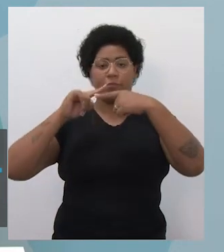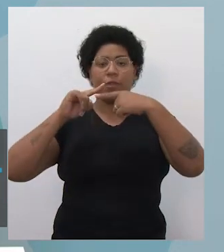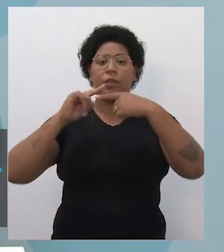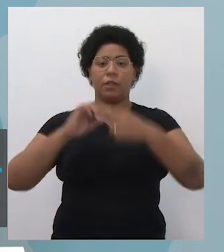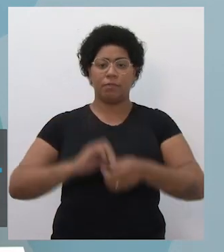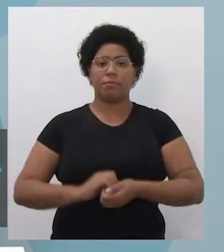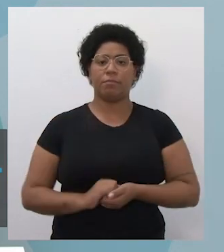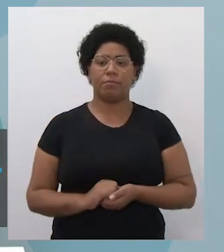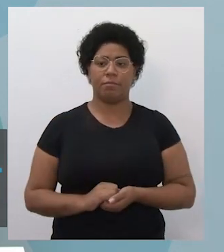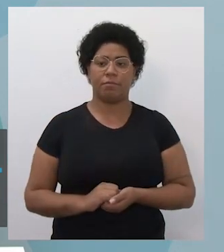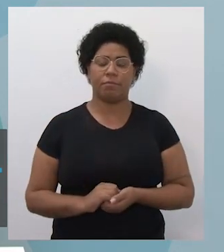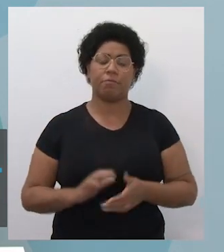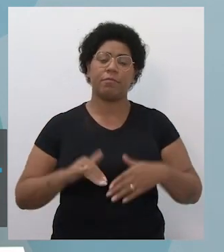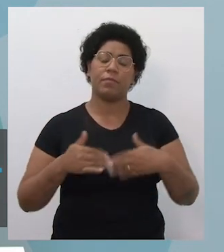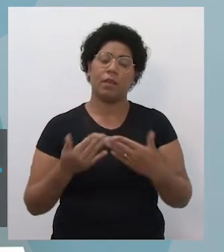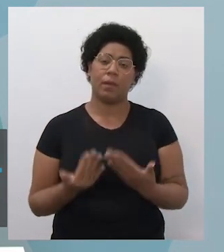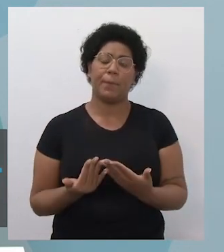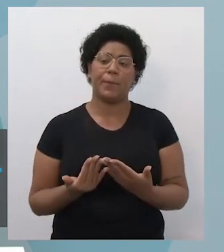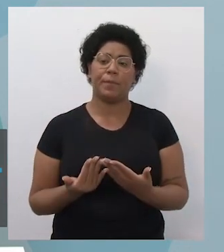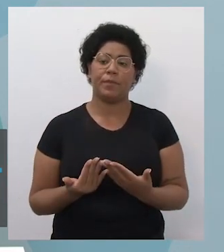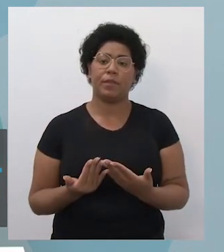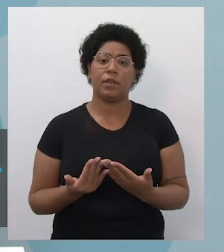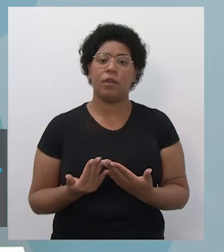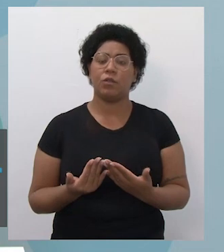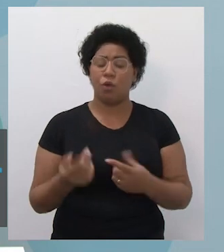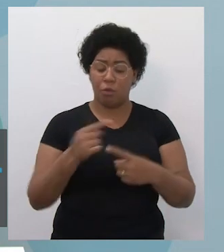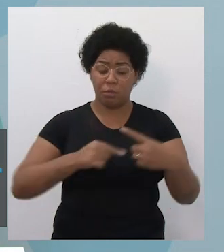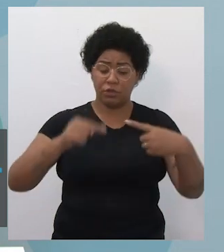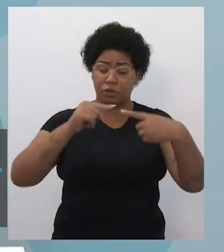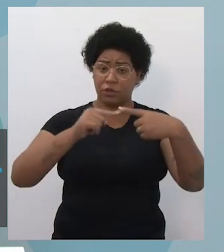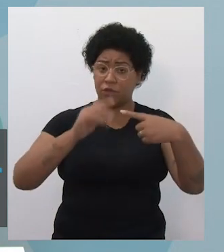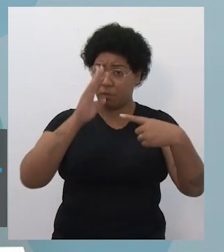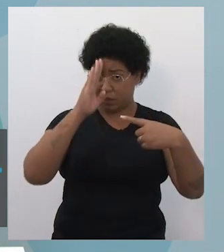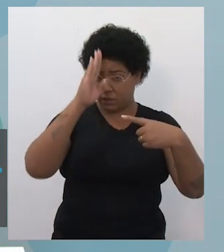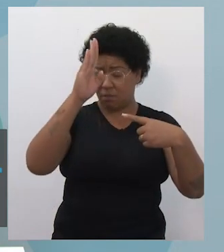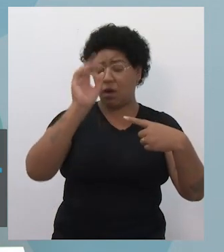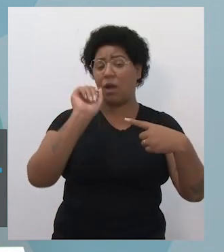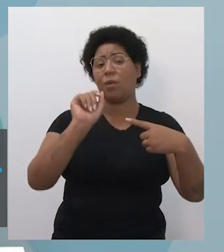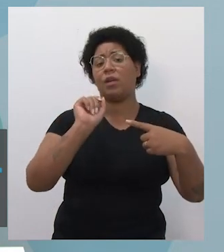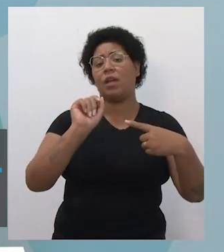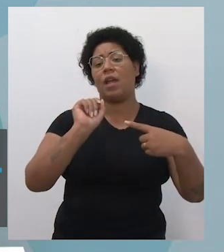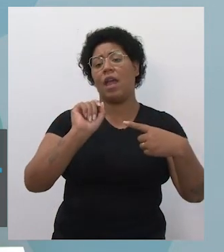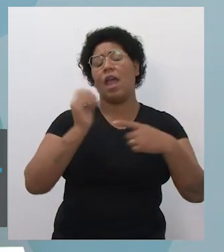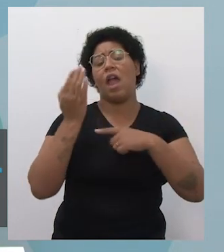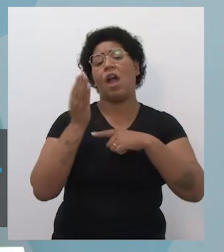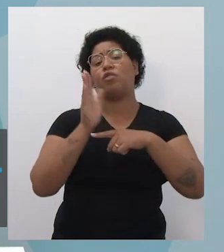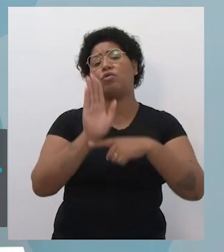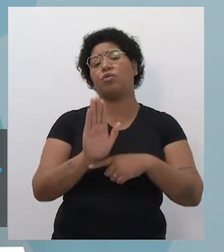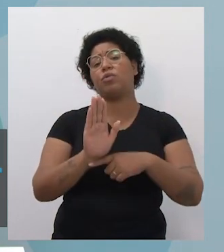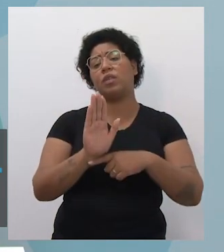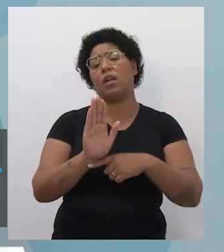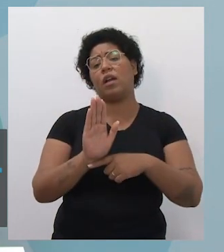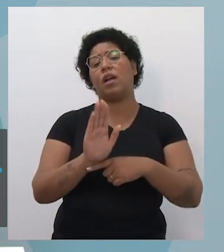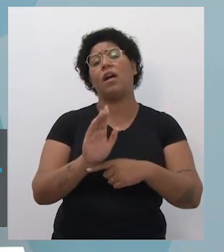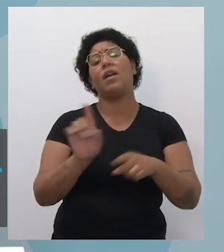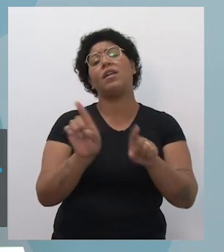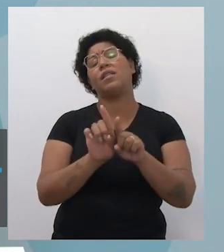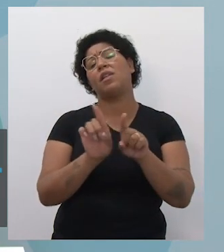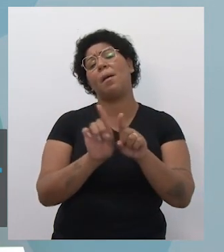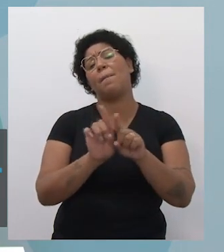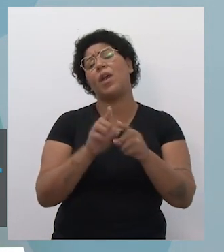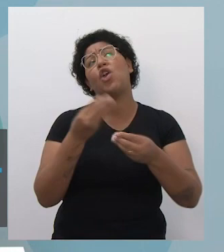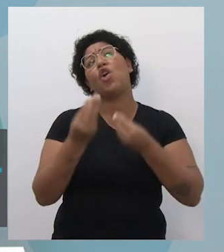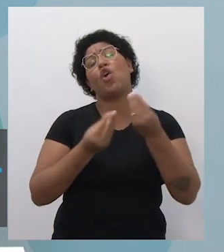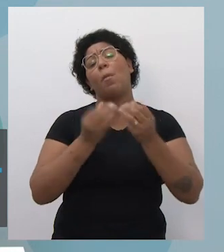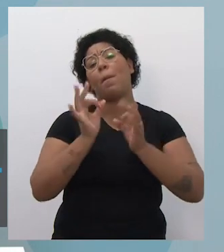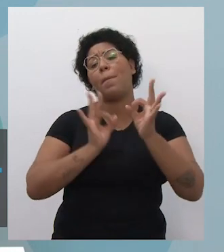processo. Então o nosso objetivo principal aqui hoje é ajudar a trazer clareza sobre como